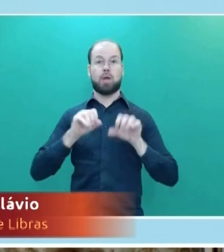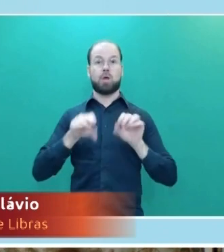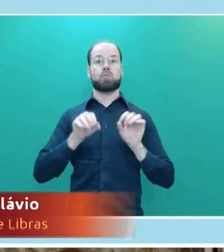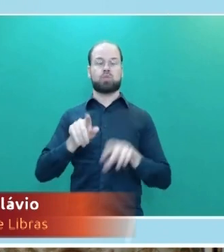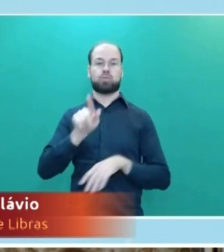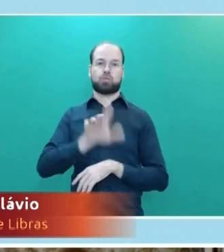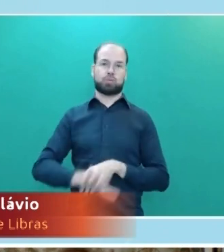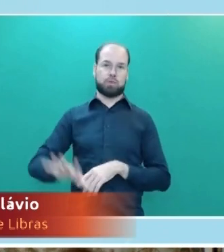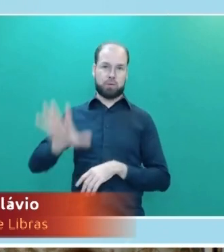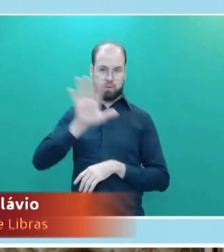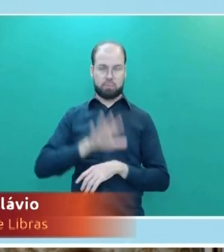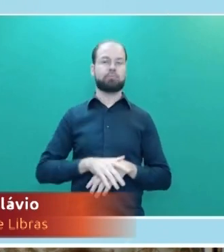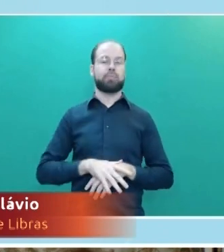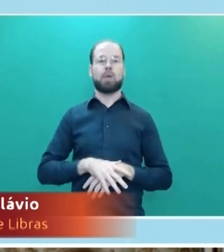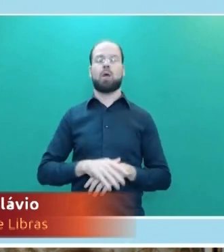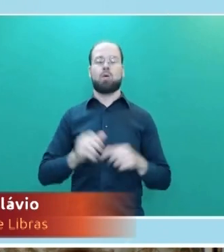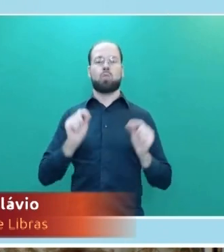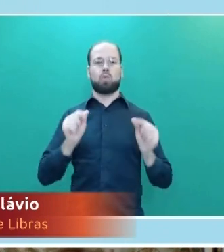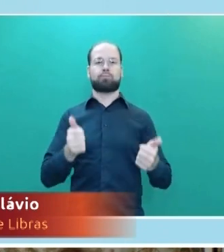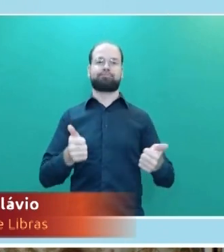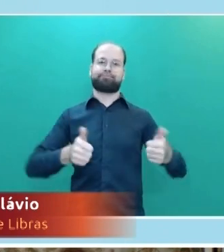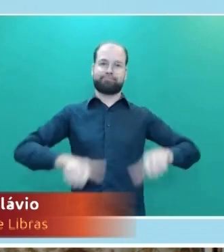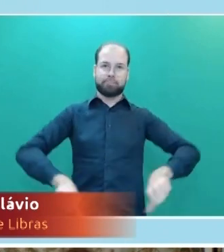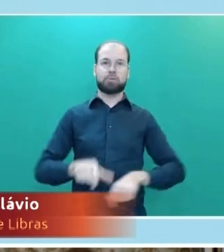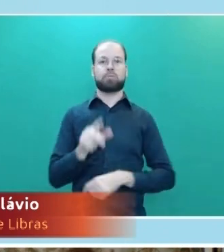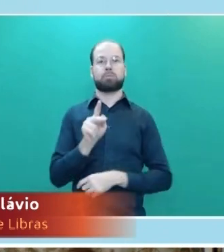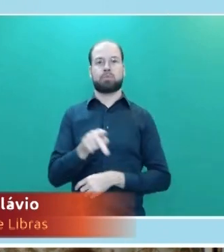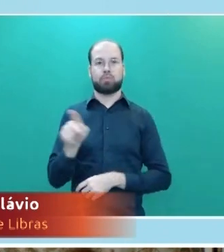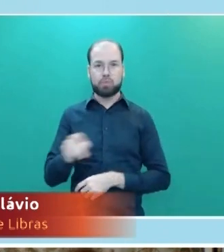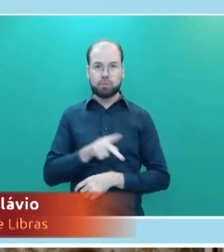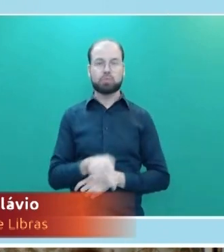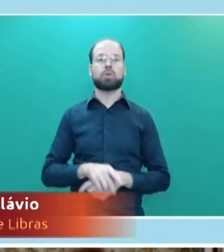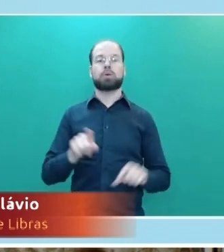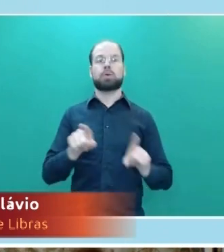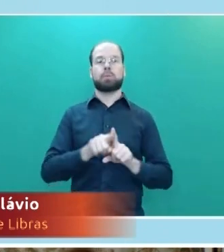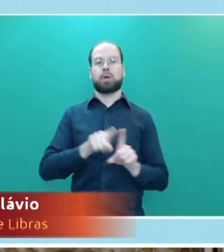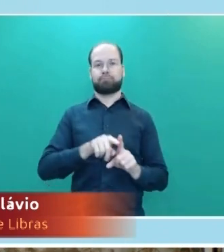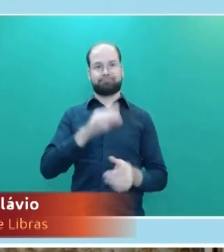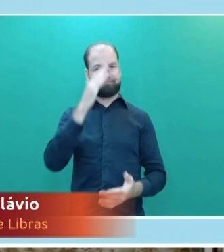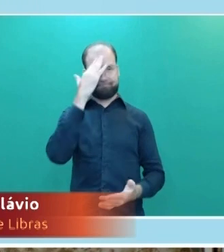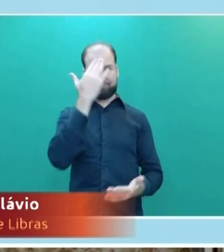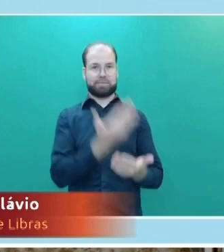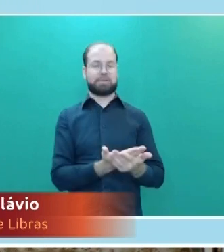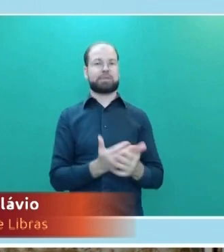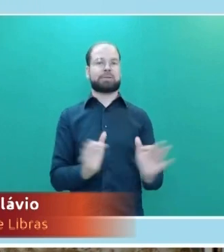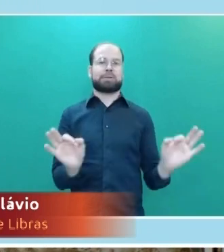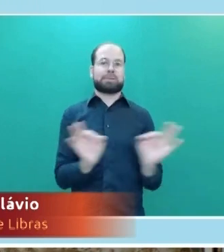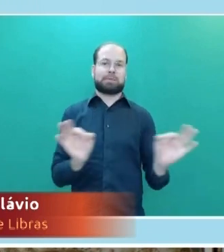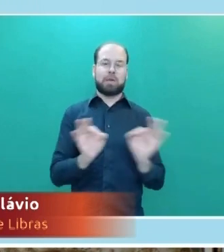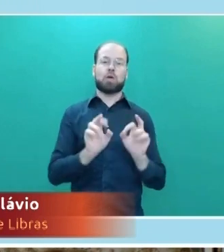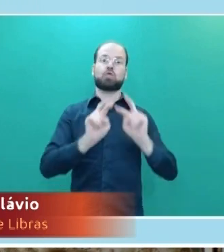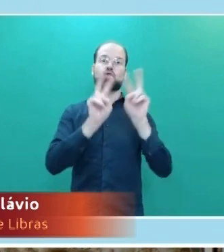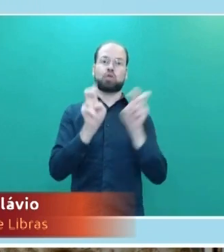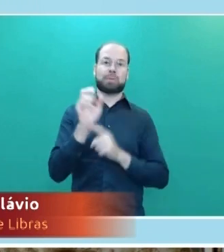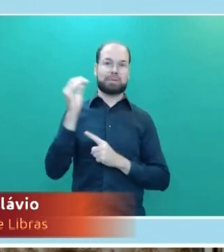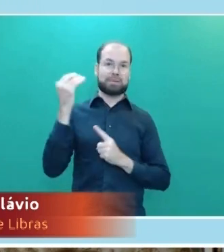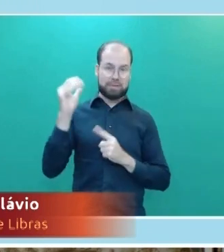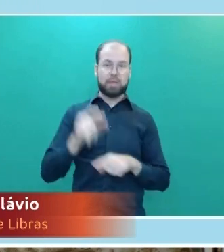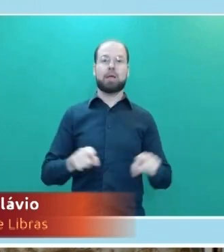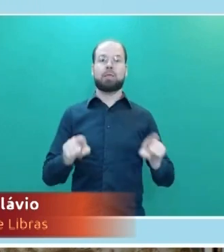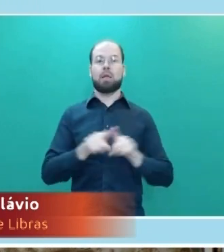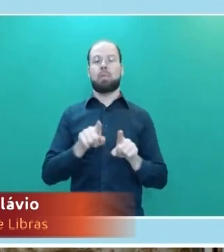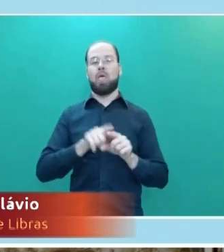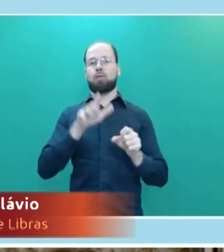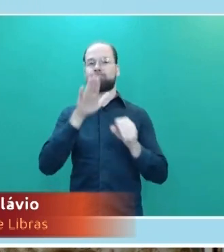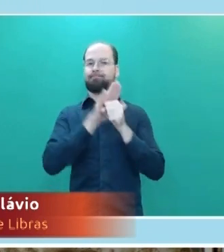geral, uma desqualificação dos professores, um descrédito em relação à ciência, um negacionismo